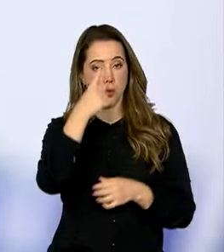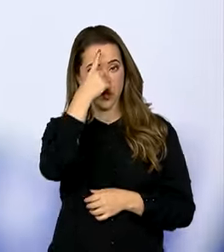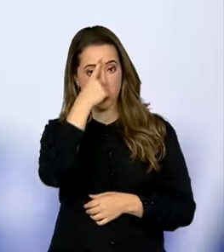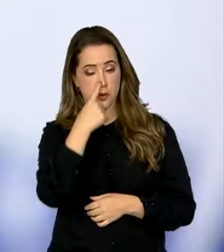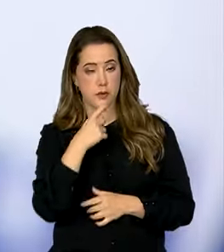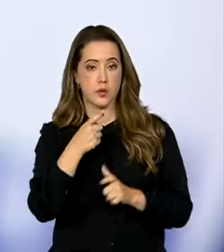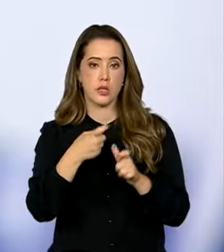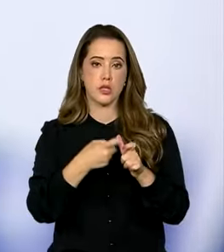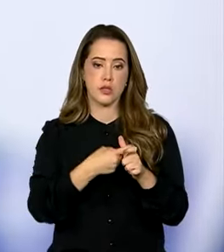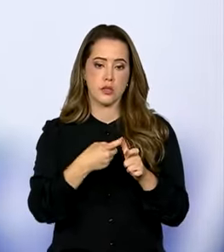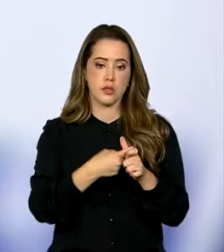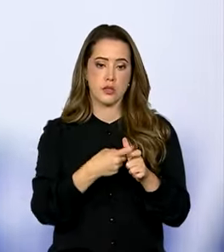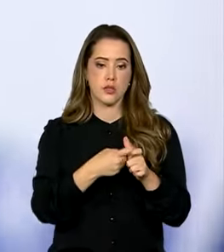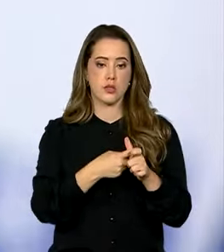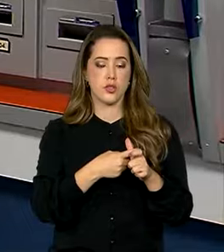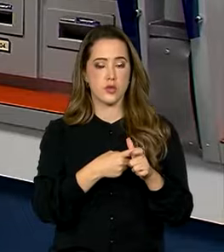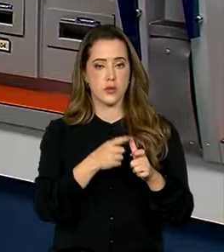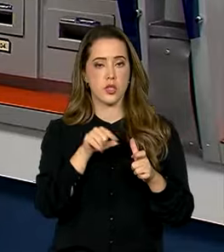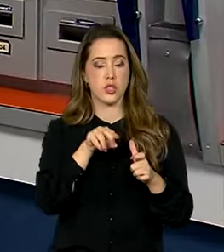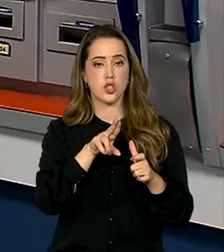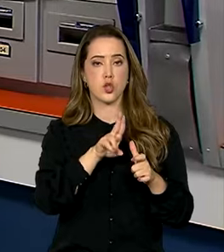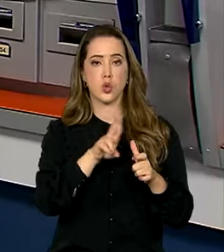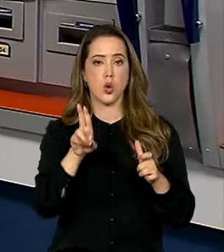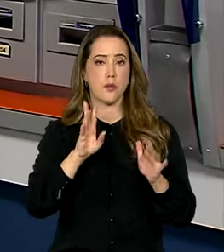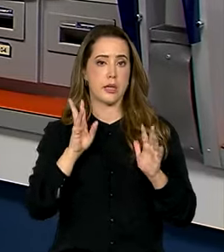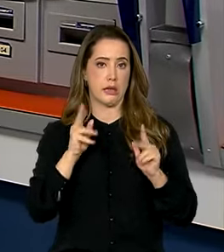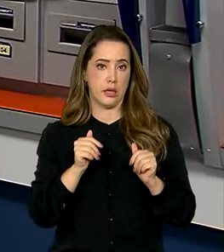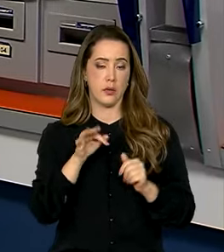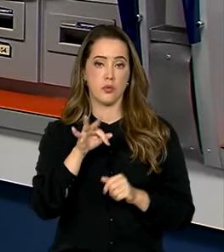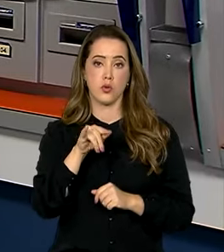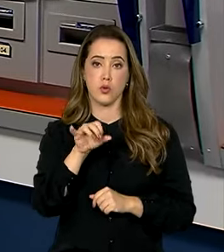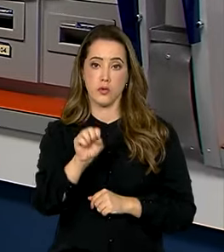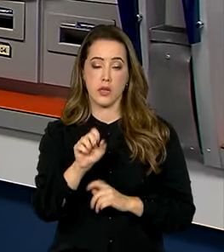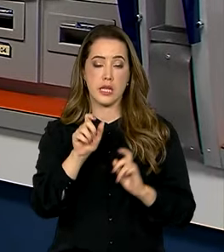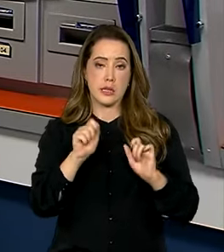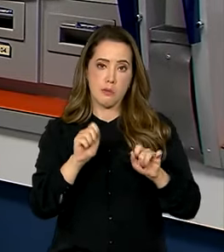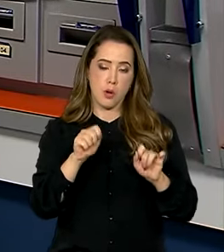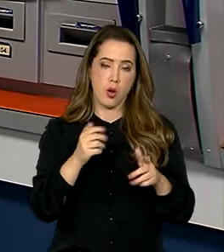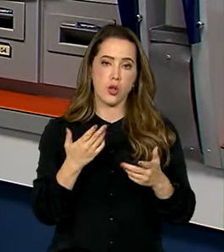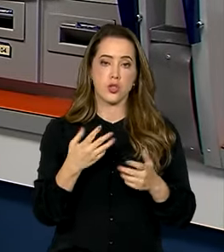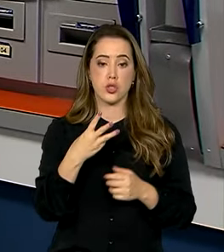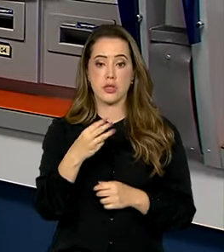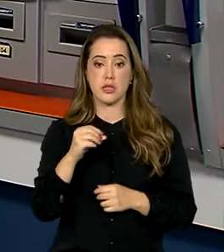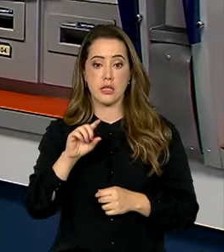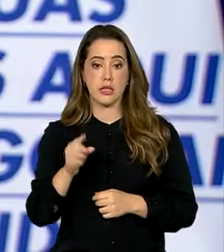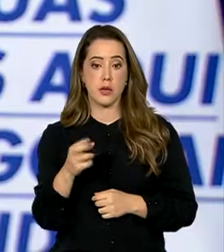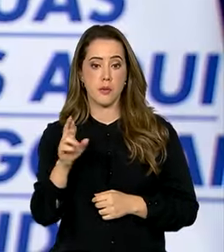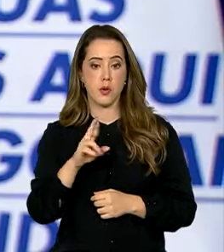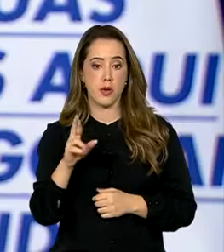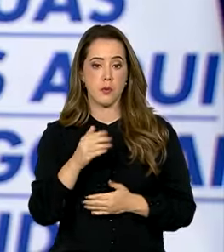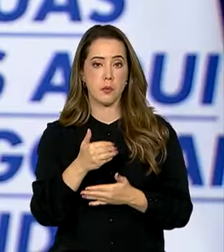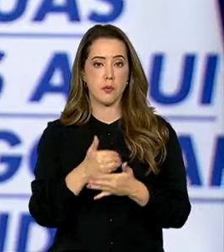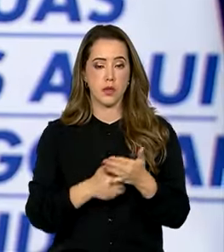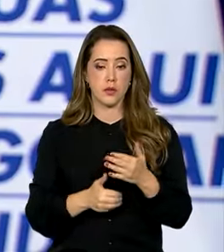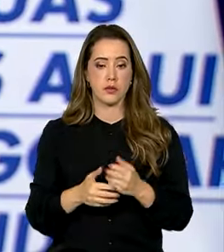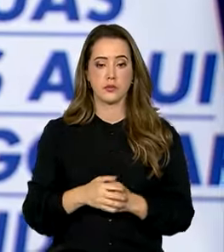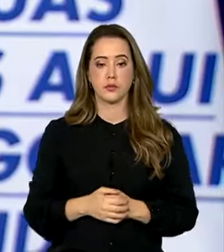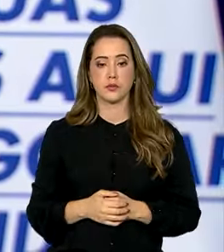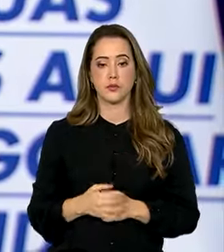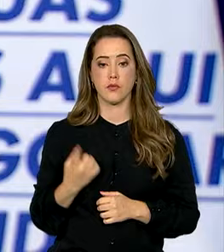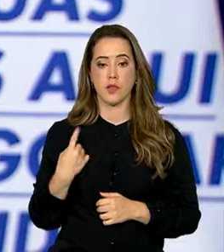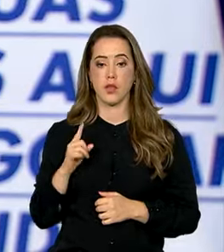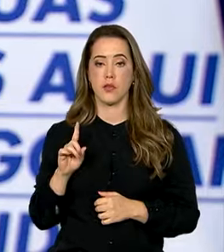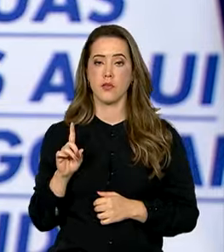das dívidas do Desenrola do FIES e pode negociar R$ 30 mil. Eu vim na Caixa para tirar